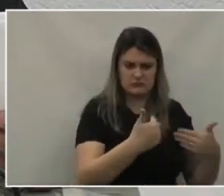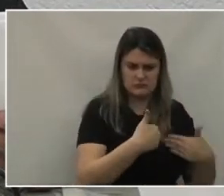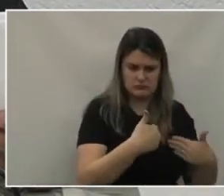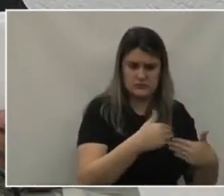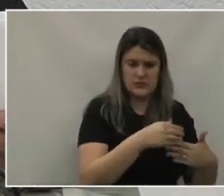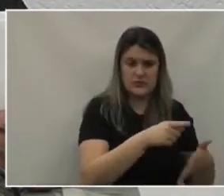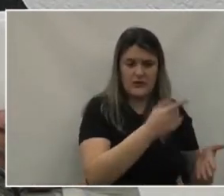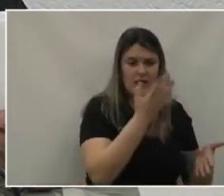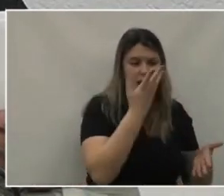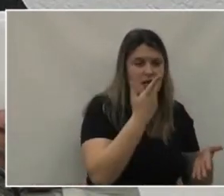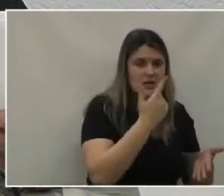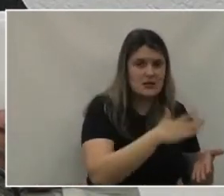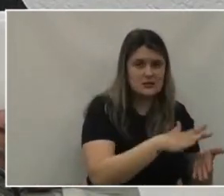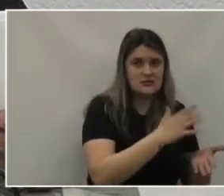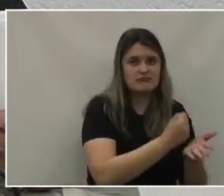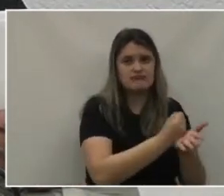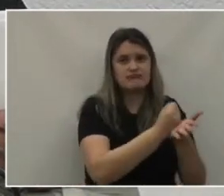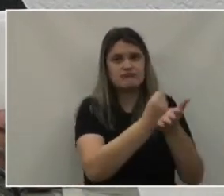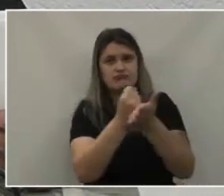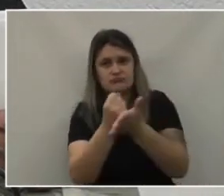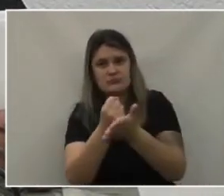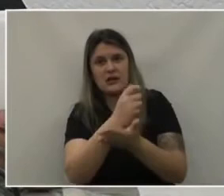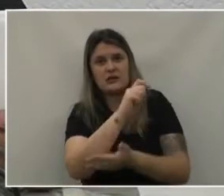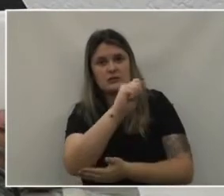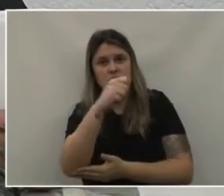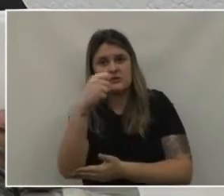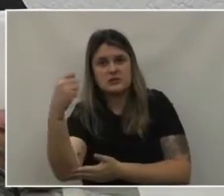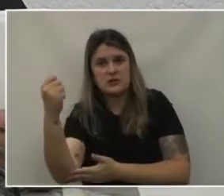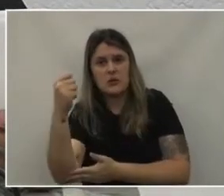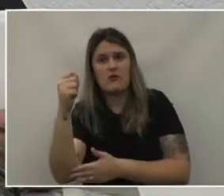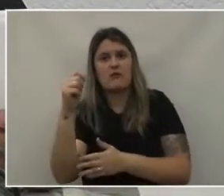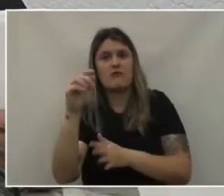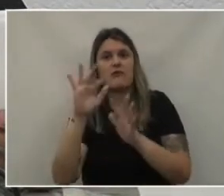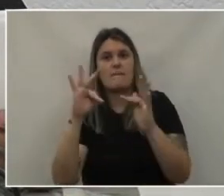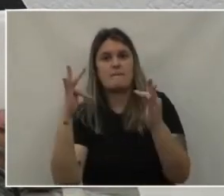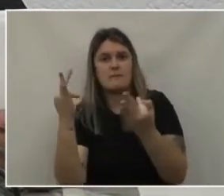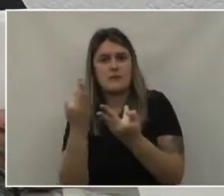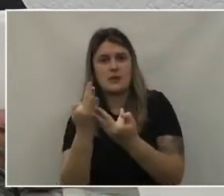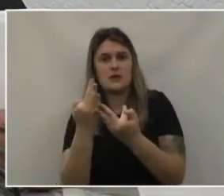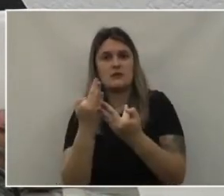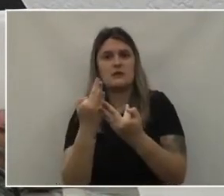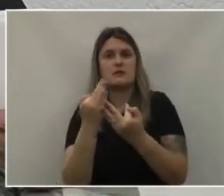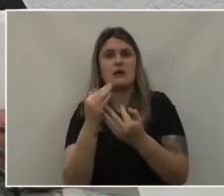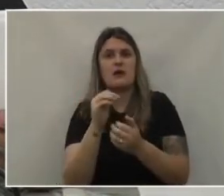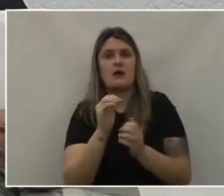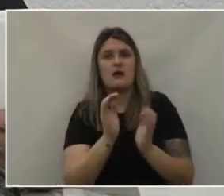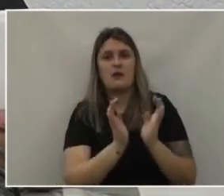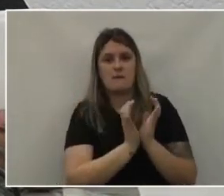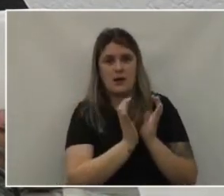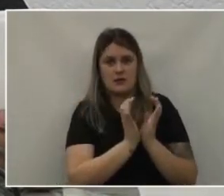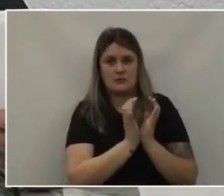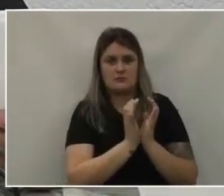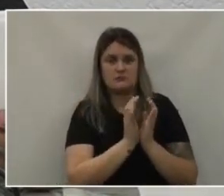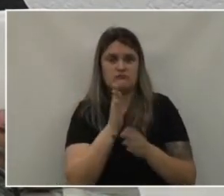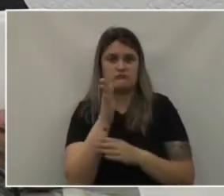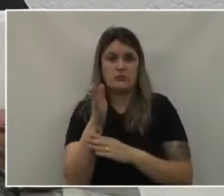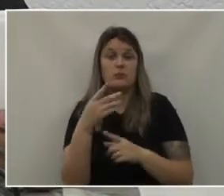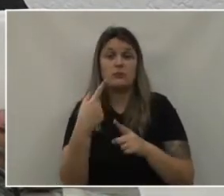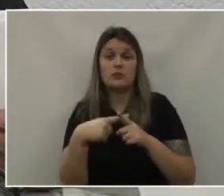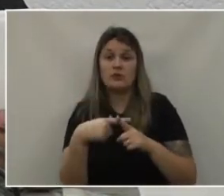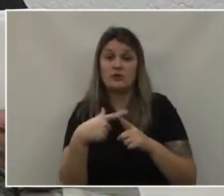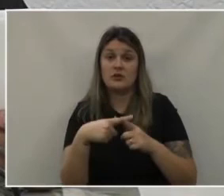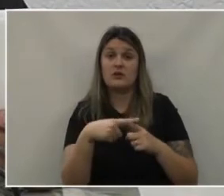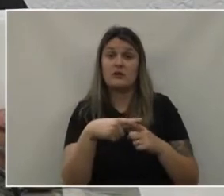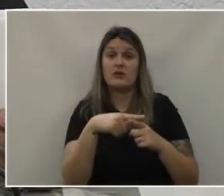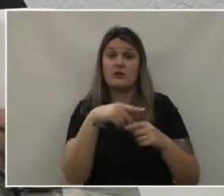ida desta até a Associação de Pais e Amigos dos Excepcionais, a PAI, já que há